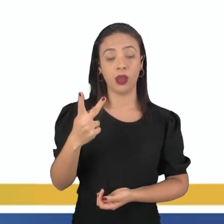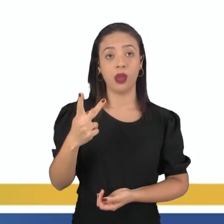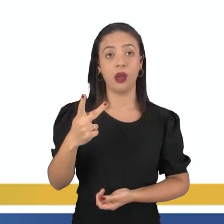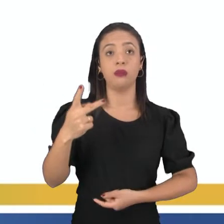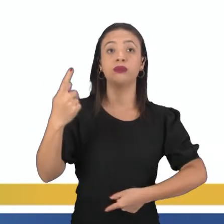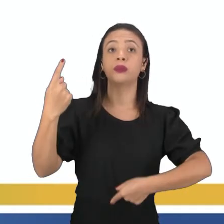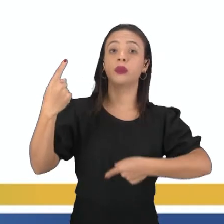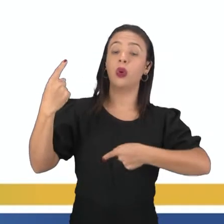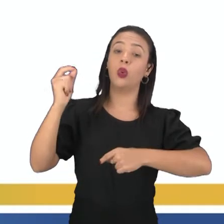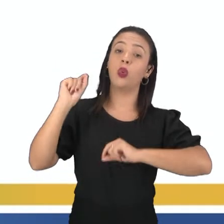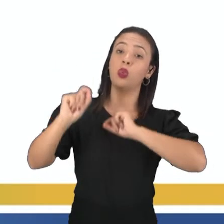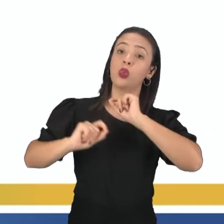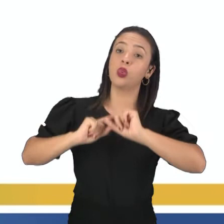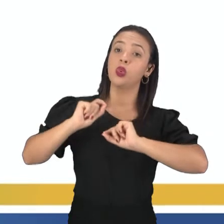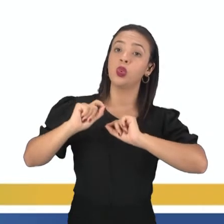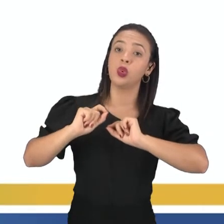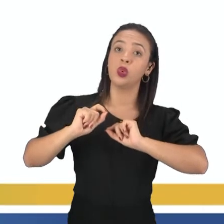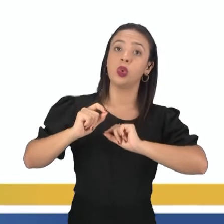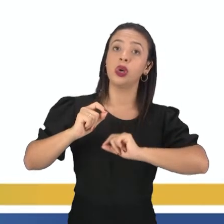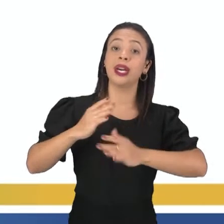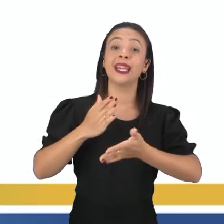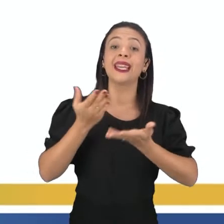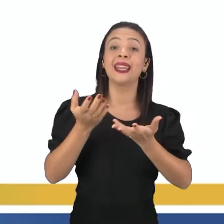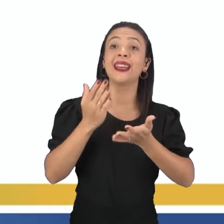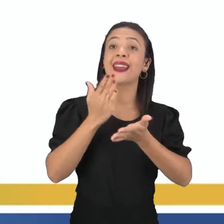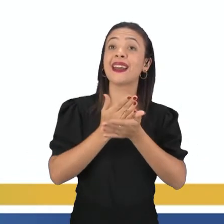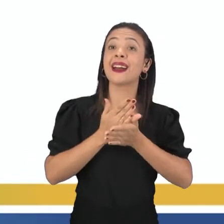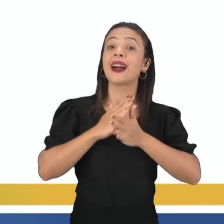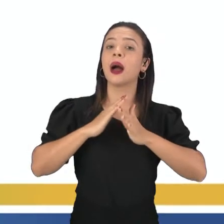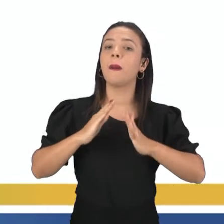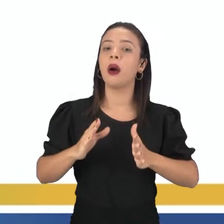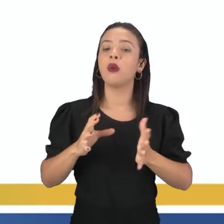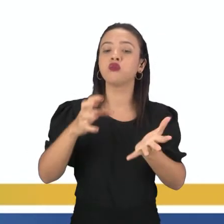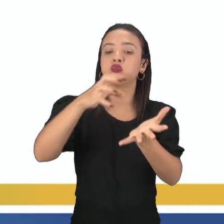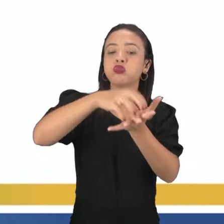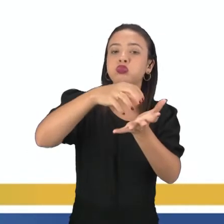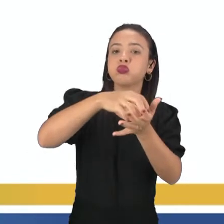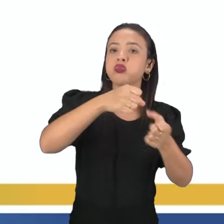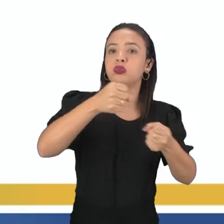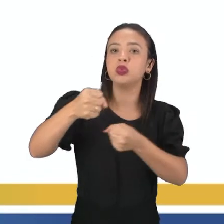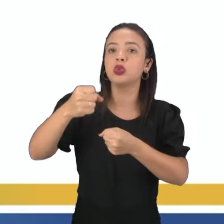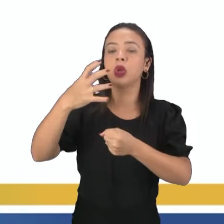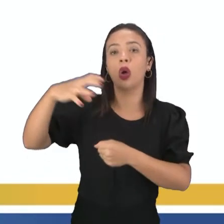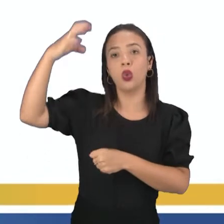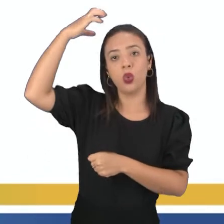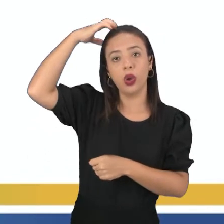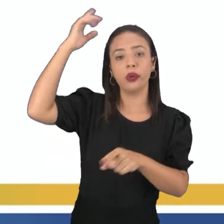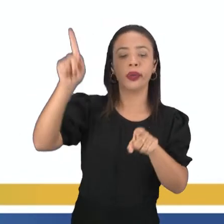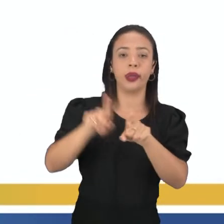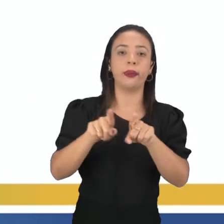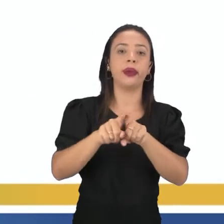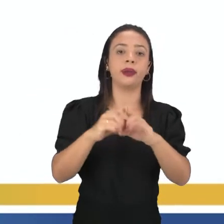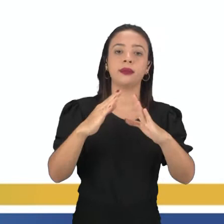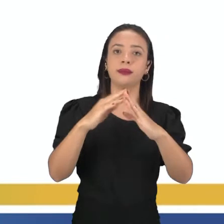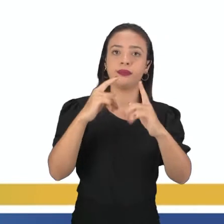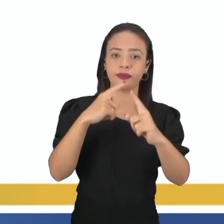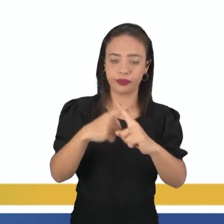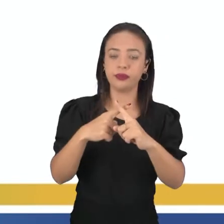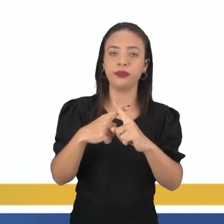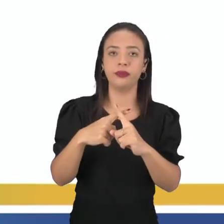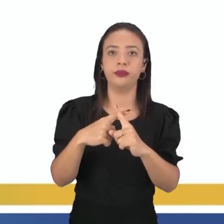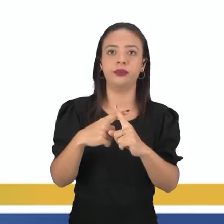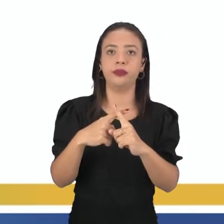escocês. Ele defendia o fim dos monopólios, da concentração de poder nas mãos do rei e da igreja, além da política